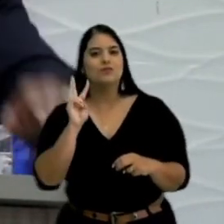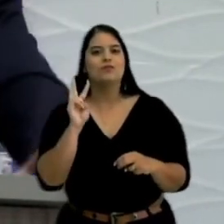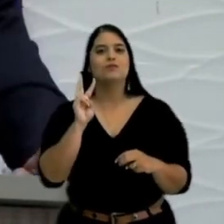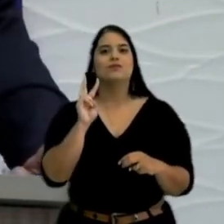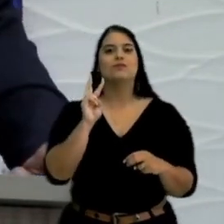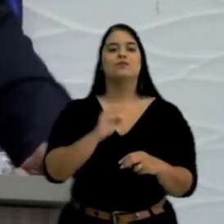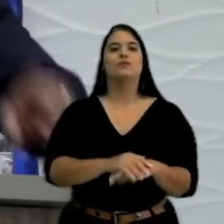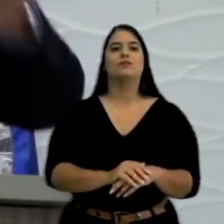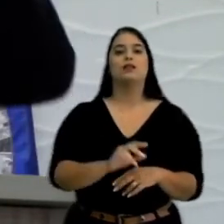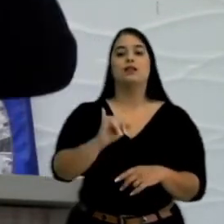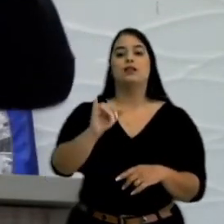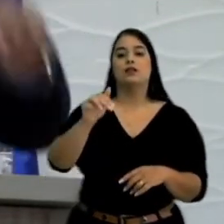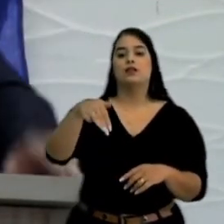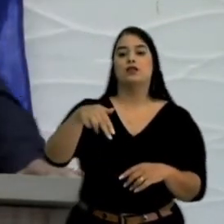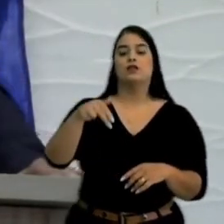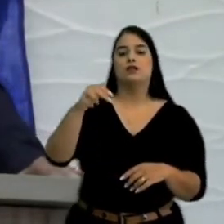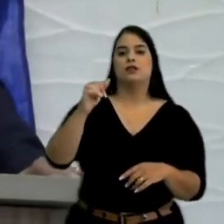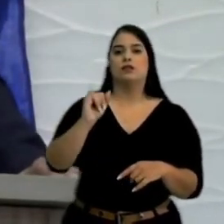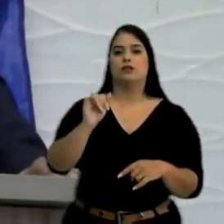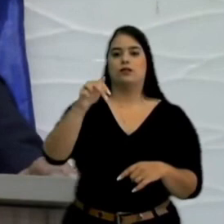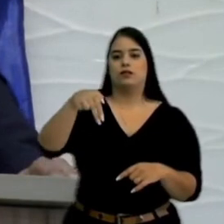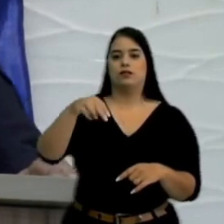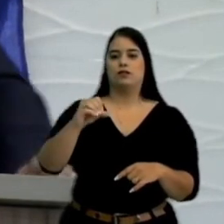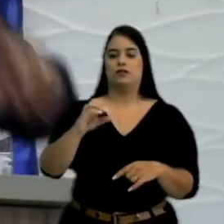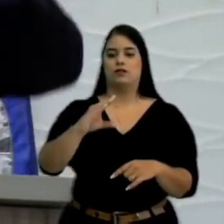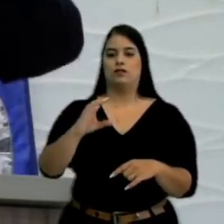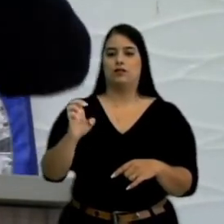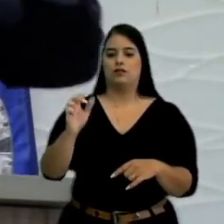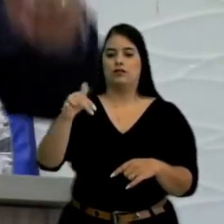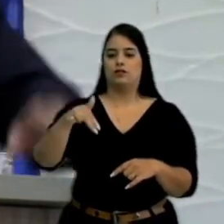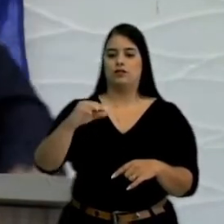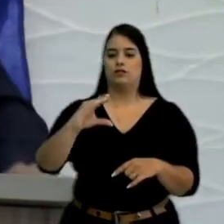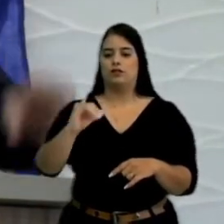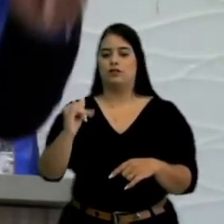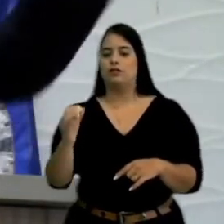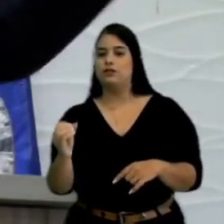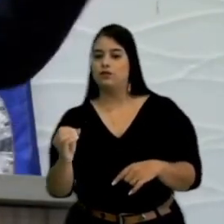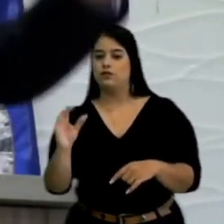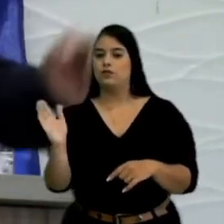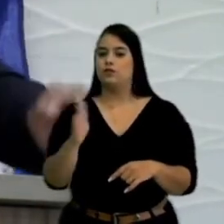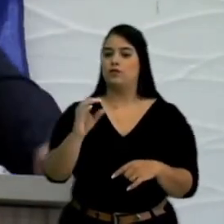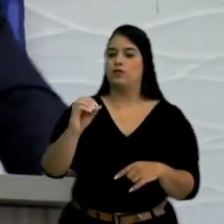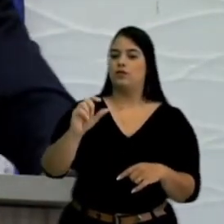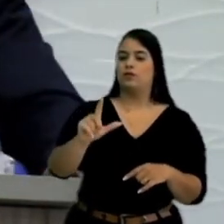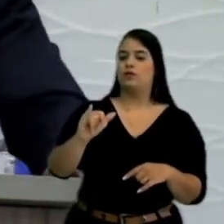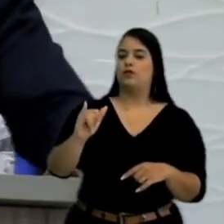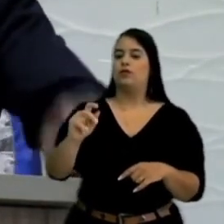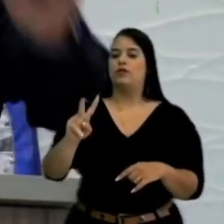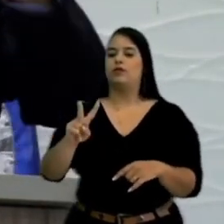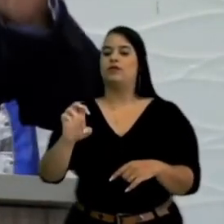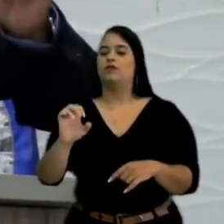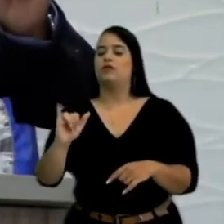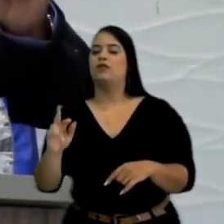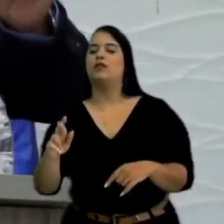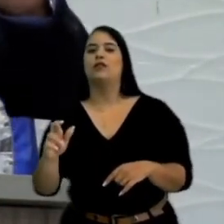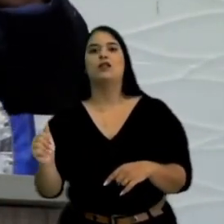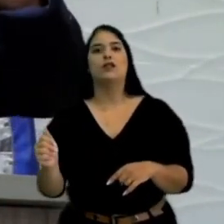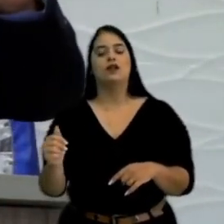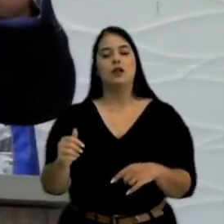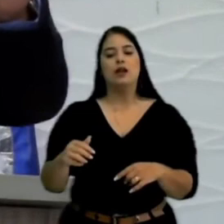Inocêncio Oliveira para trazer pequenas barragens. Quem mora lá no Tamanduá hoje ainda tem barragem. Aqui